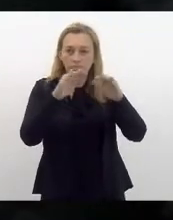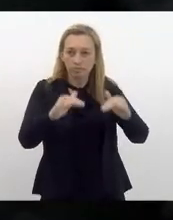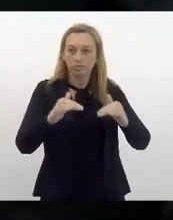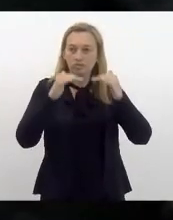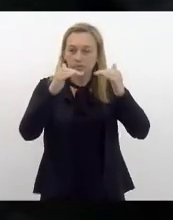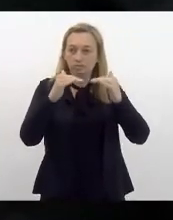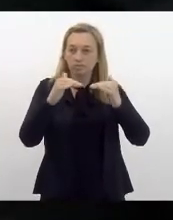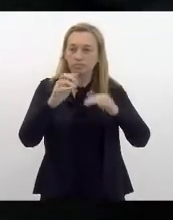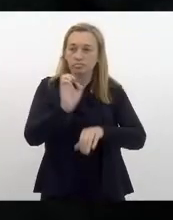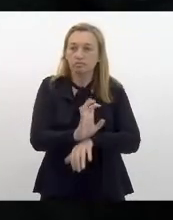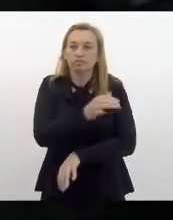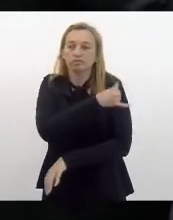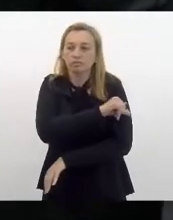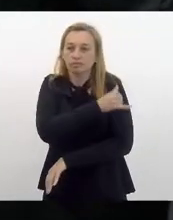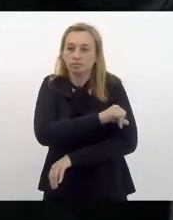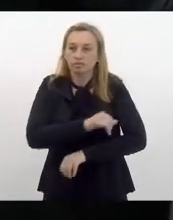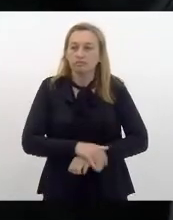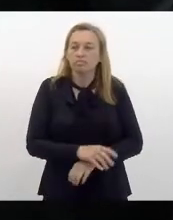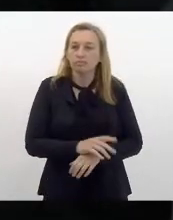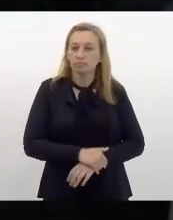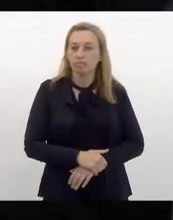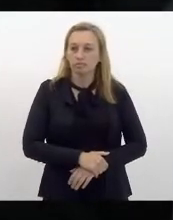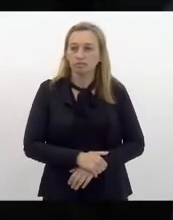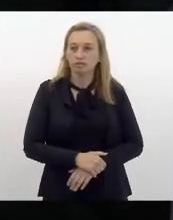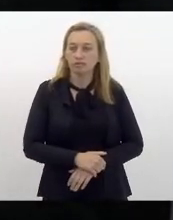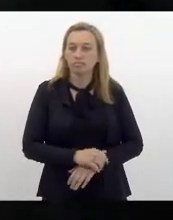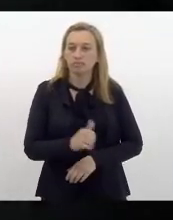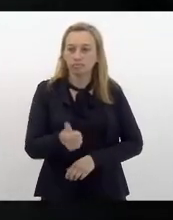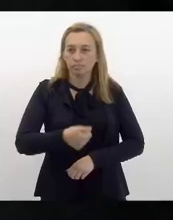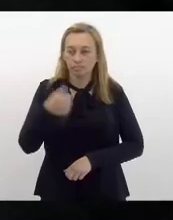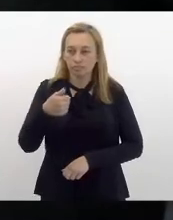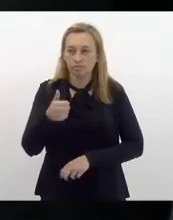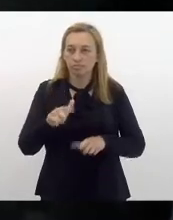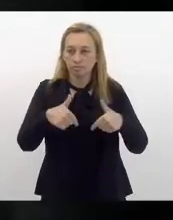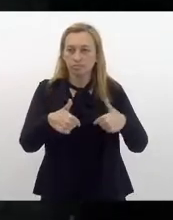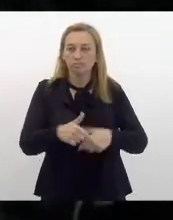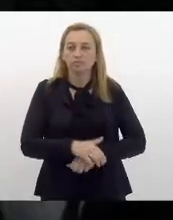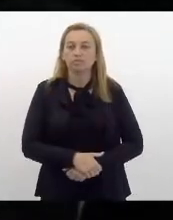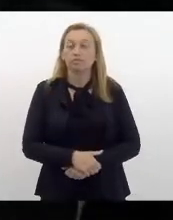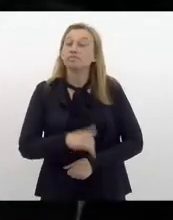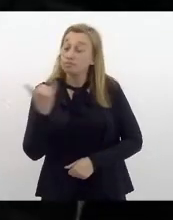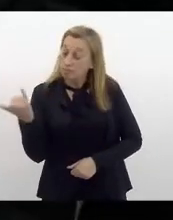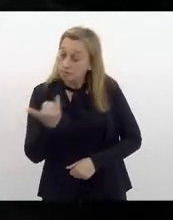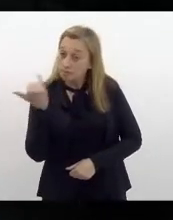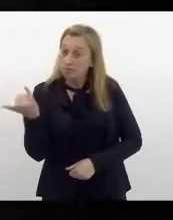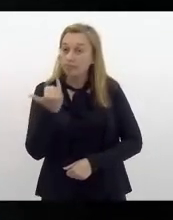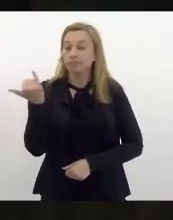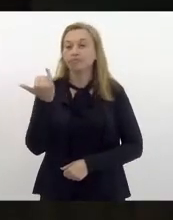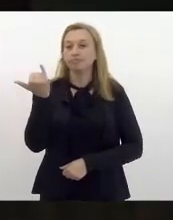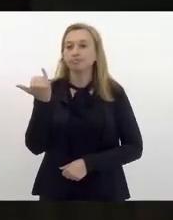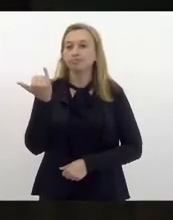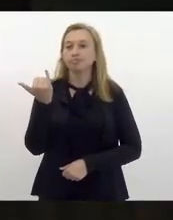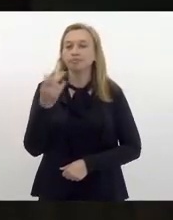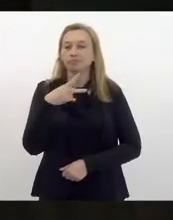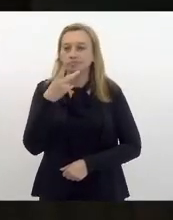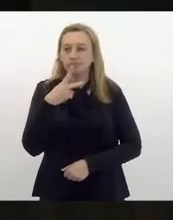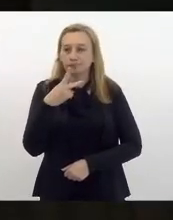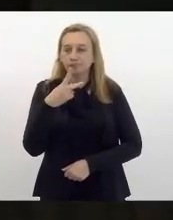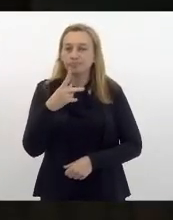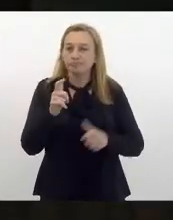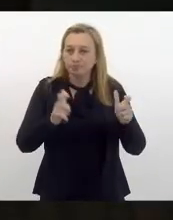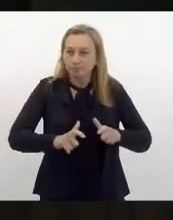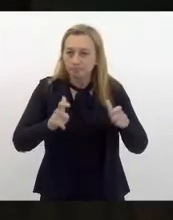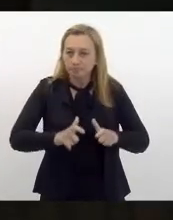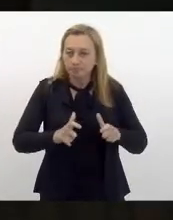no estado do Rio de Janeiro ser realizado da forma mais participativa importante cima tratando-se da